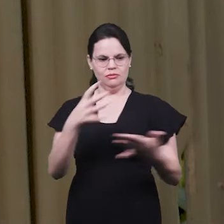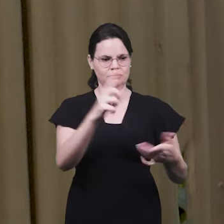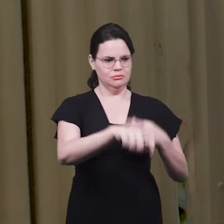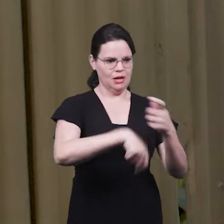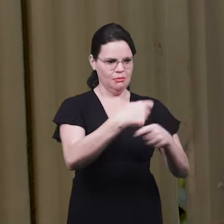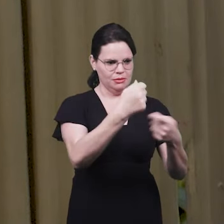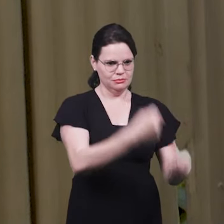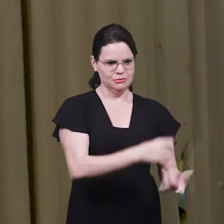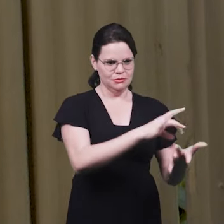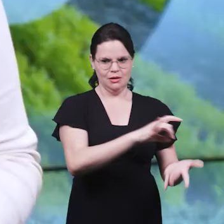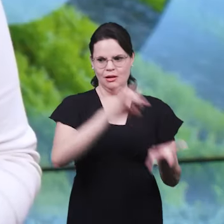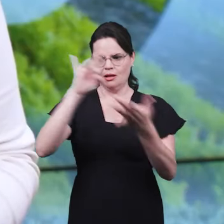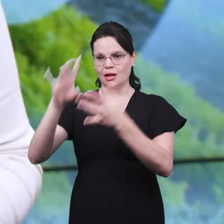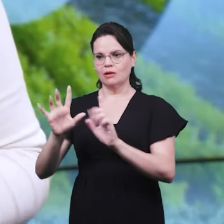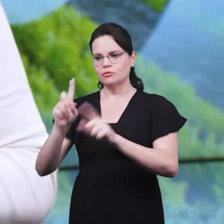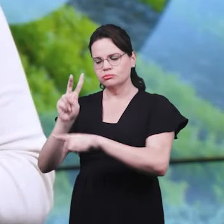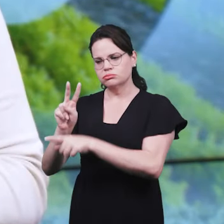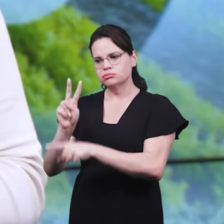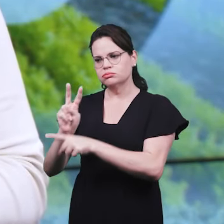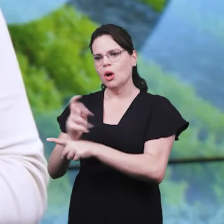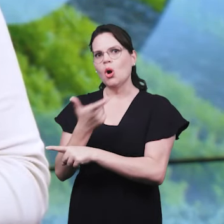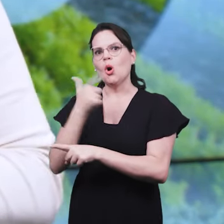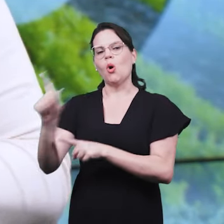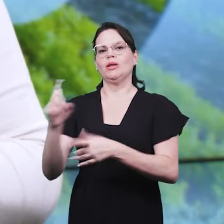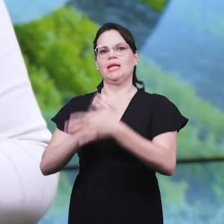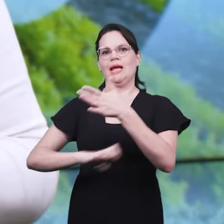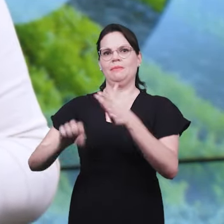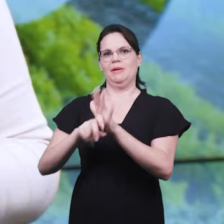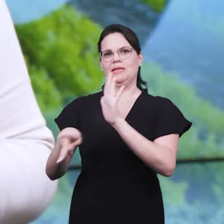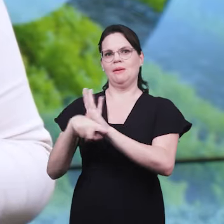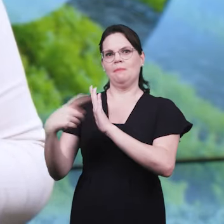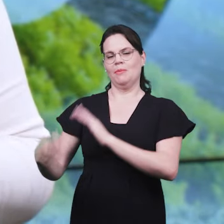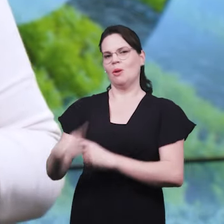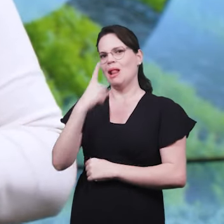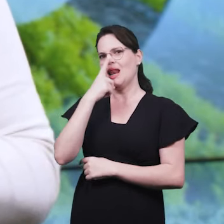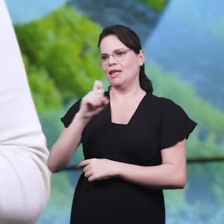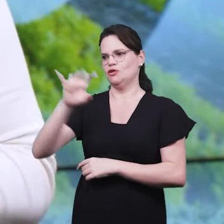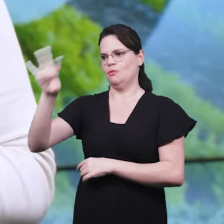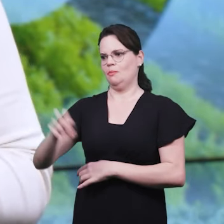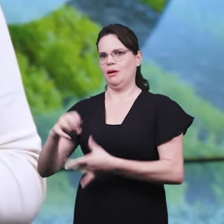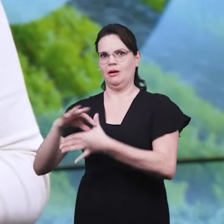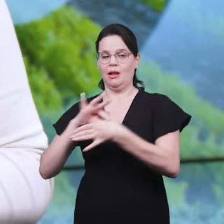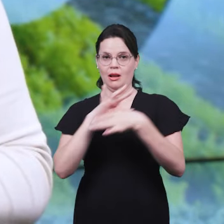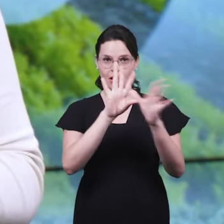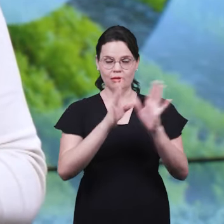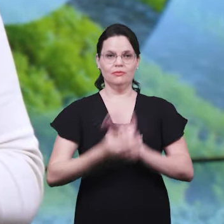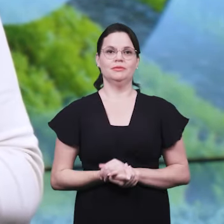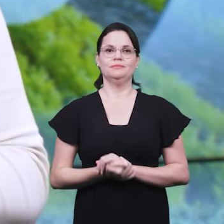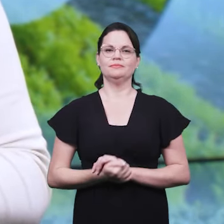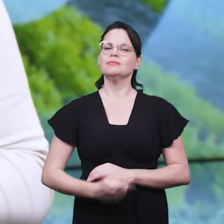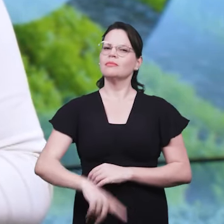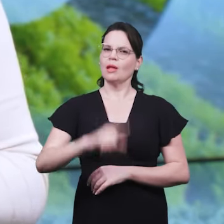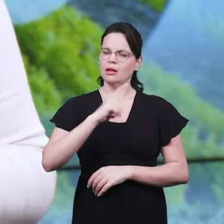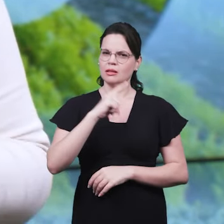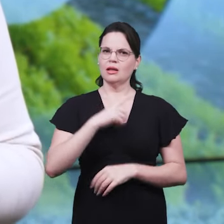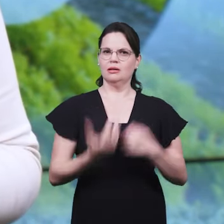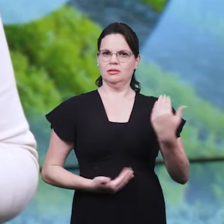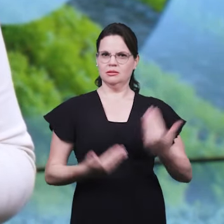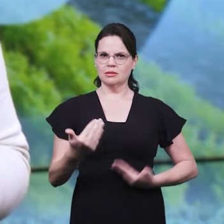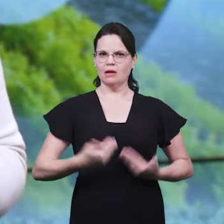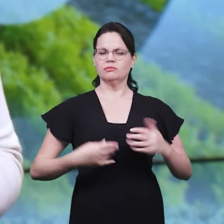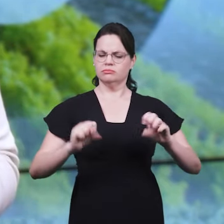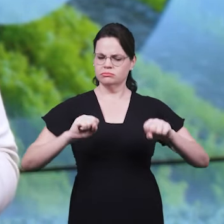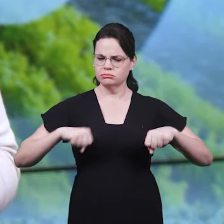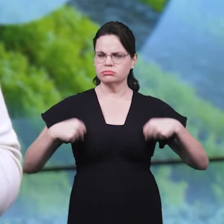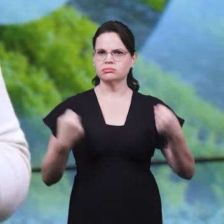para o seu destino final. Além dos nossos irmãos que se dedicam à manutenção desse trabalho para termos um Manaim sustentável, esse